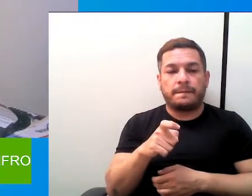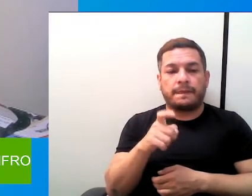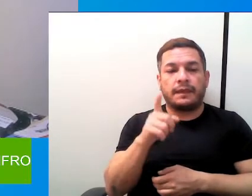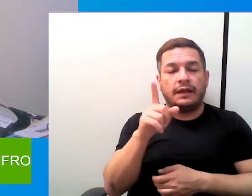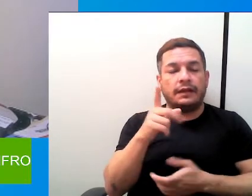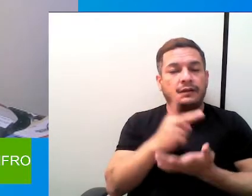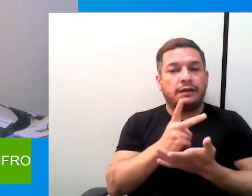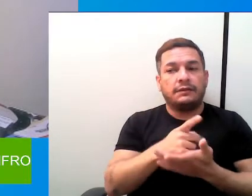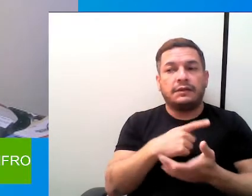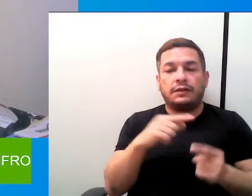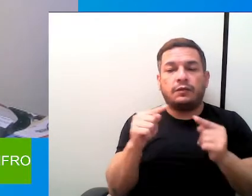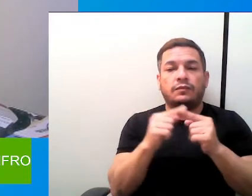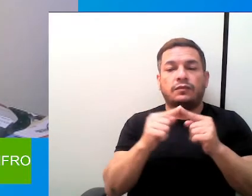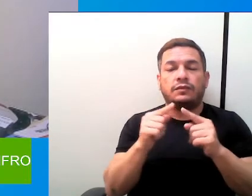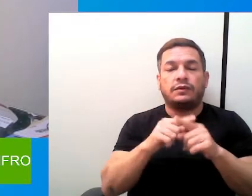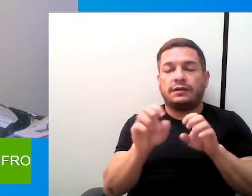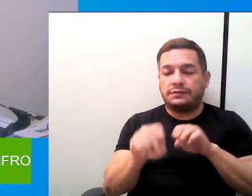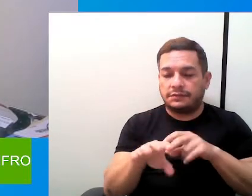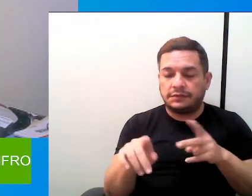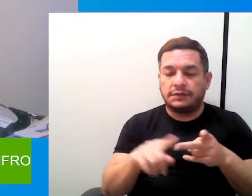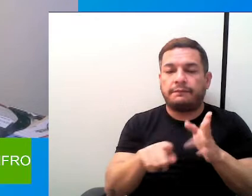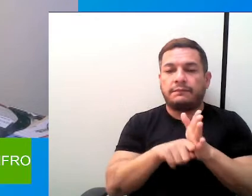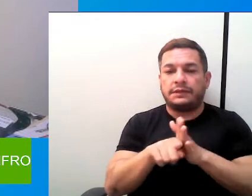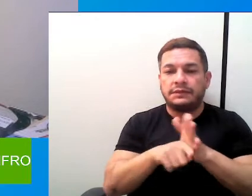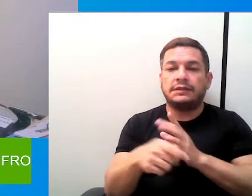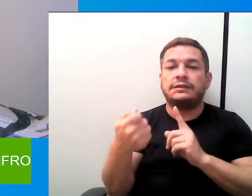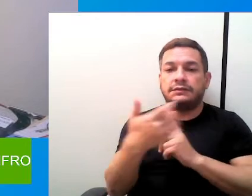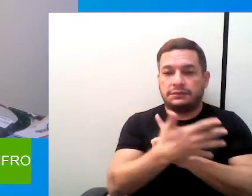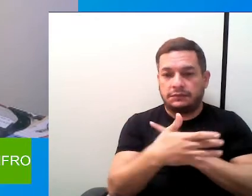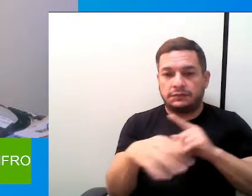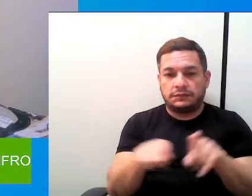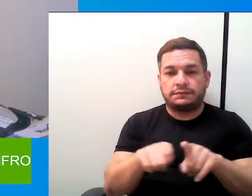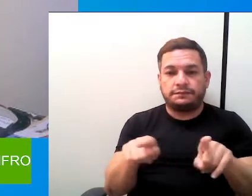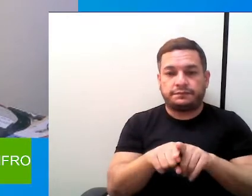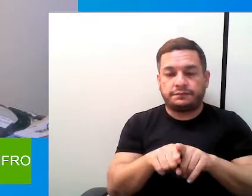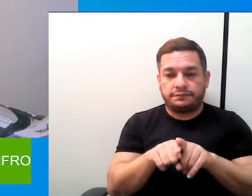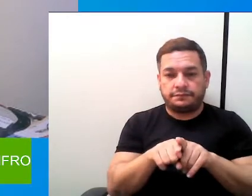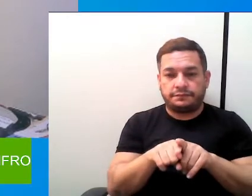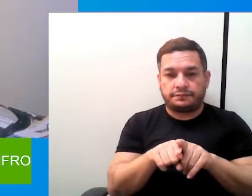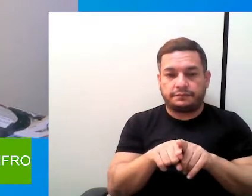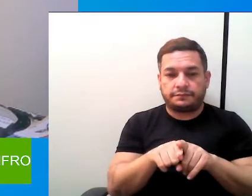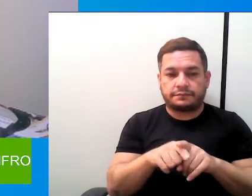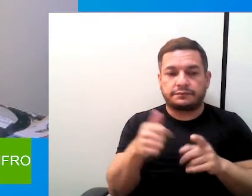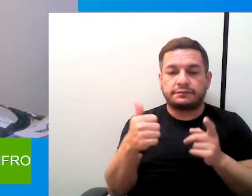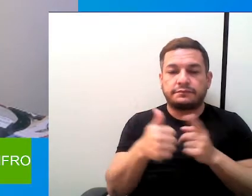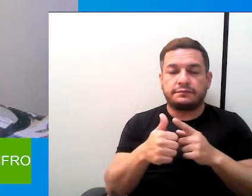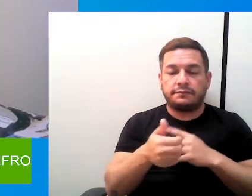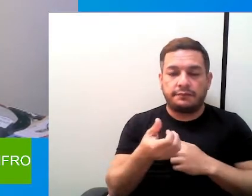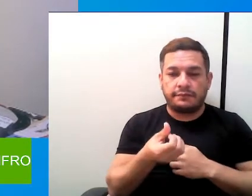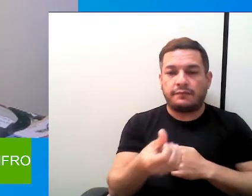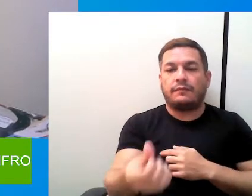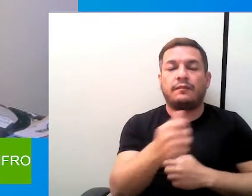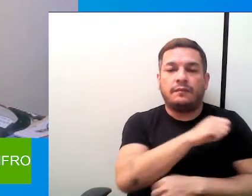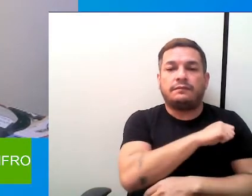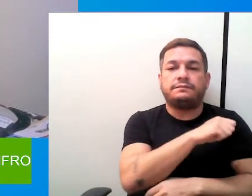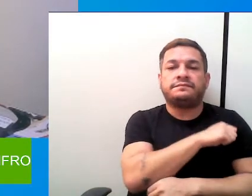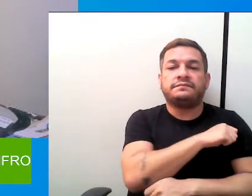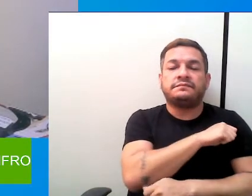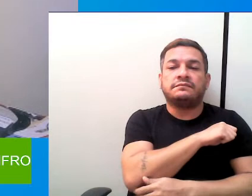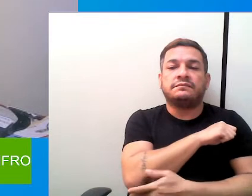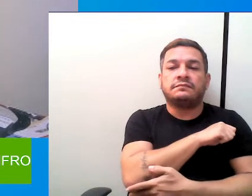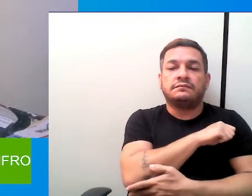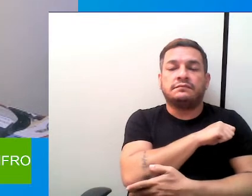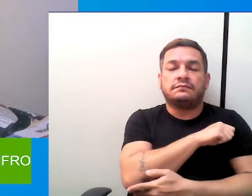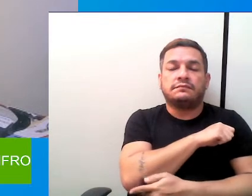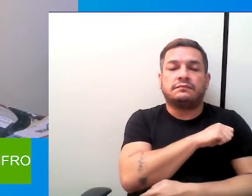associados ao ensino, à pesquisa e à extensão. No primeiro semestre, os alunos, eles